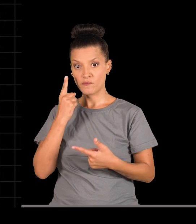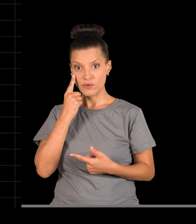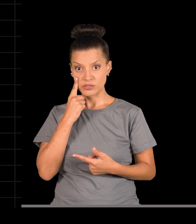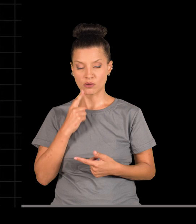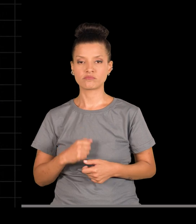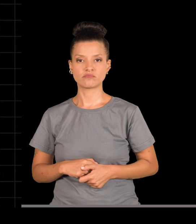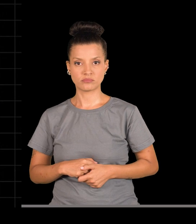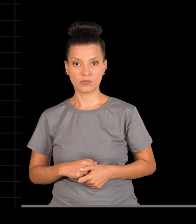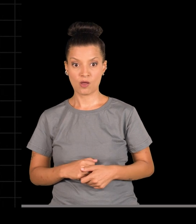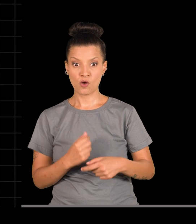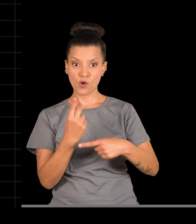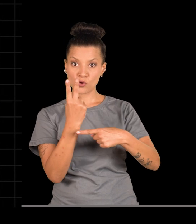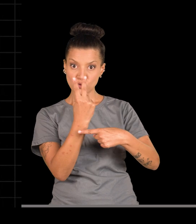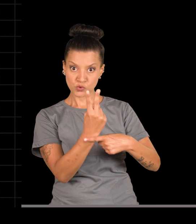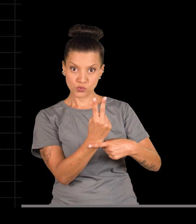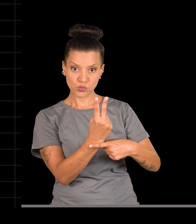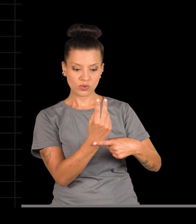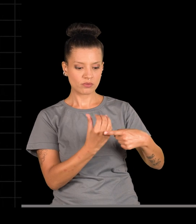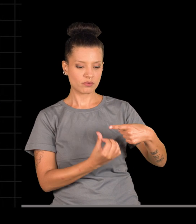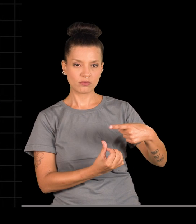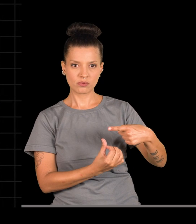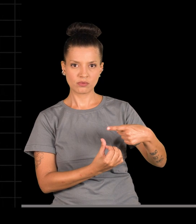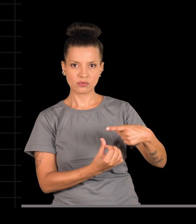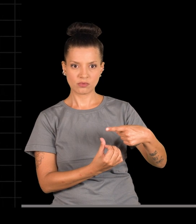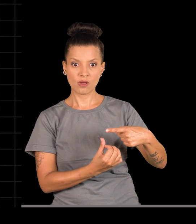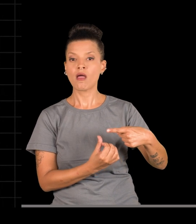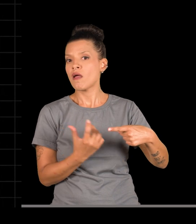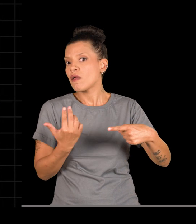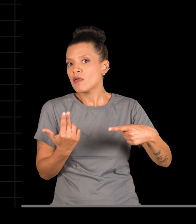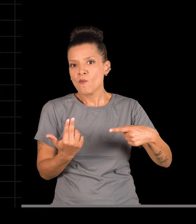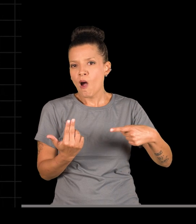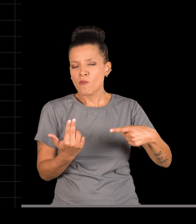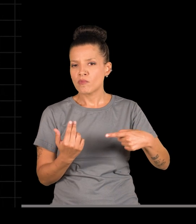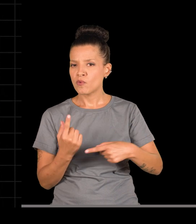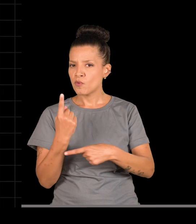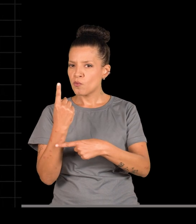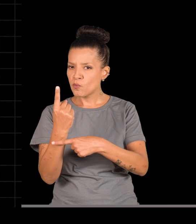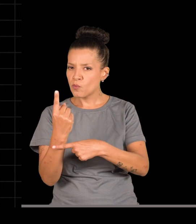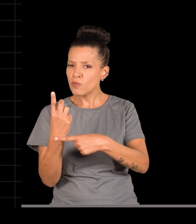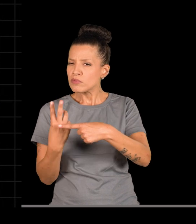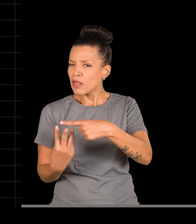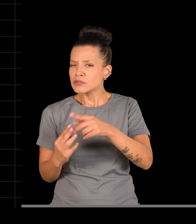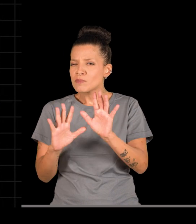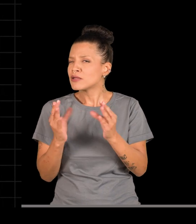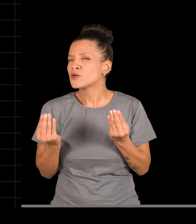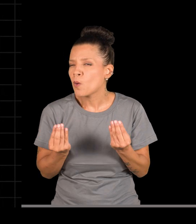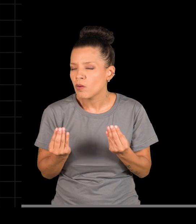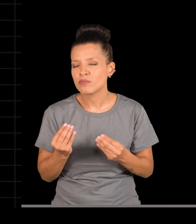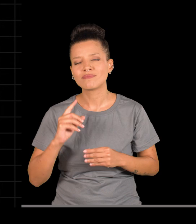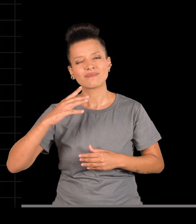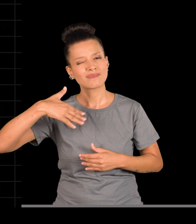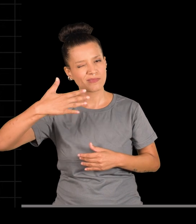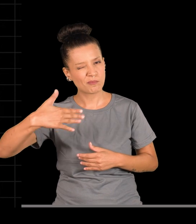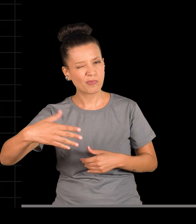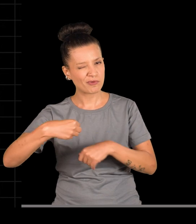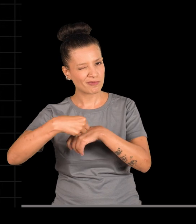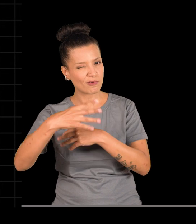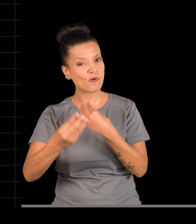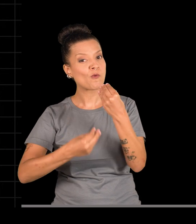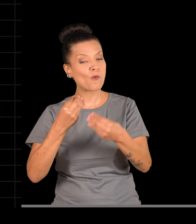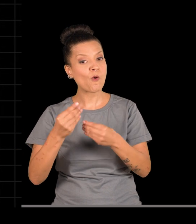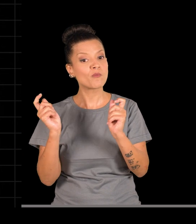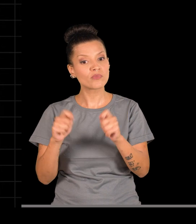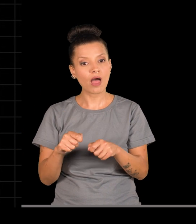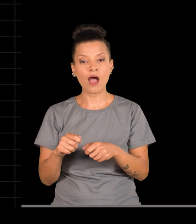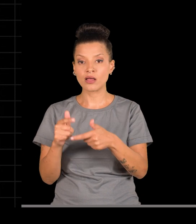uma vai receber? 2 dividido por 6. 2 dividido por 6 é a mesma coisa que 1 terço. Eu posso simplificar essa fração, a gente